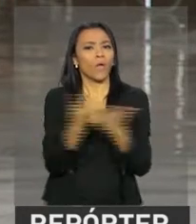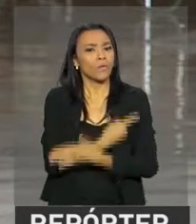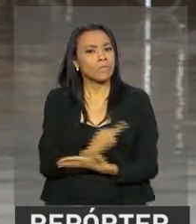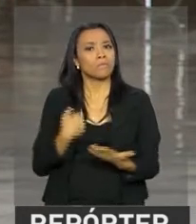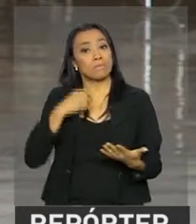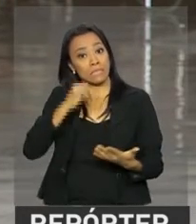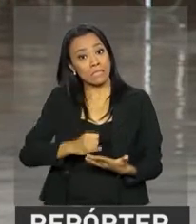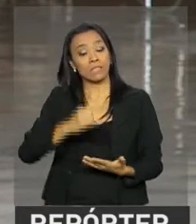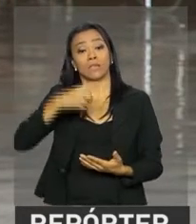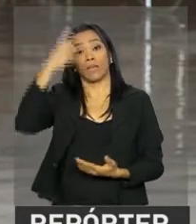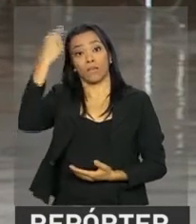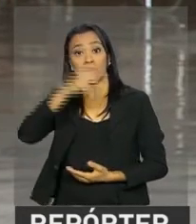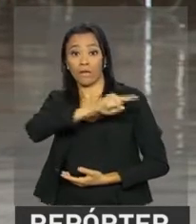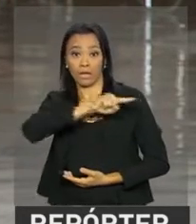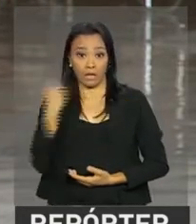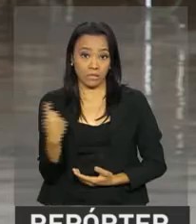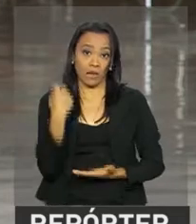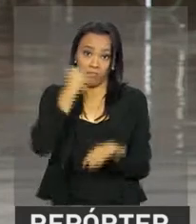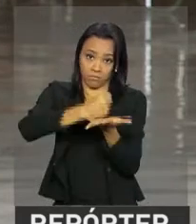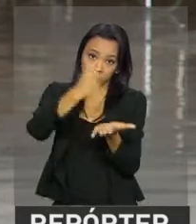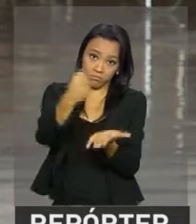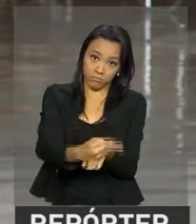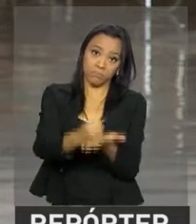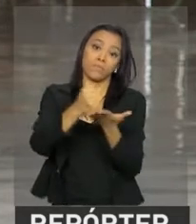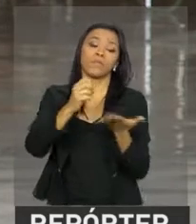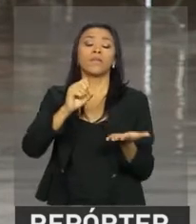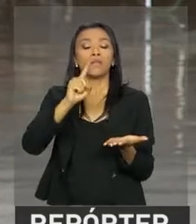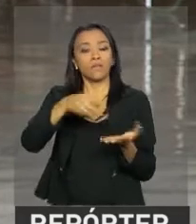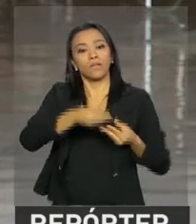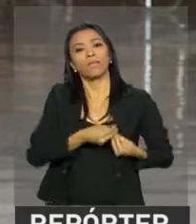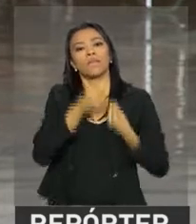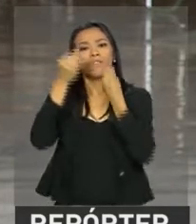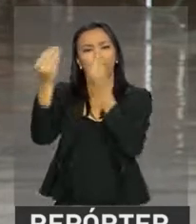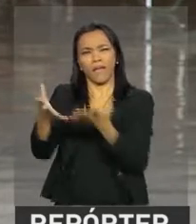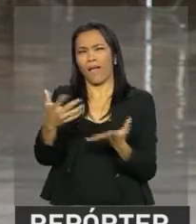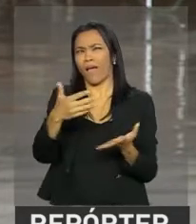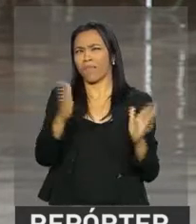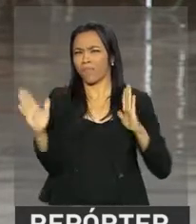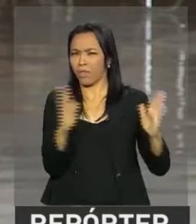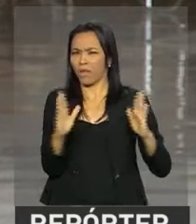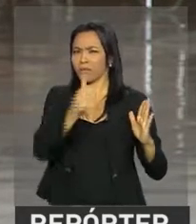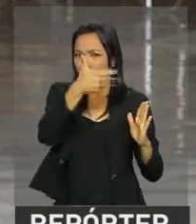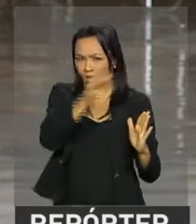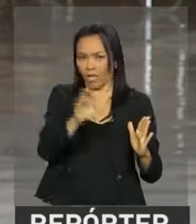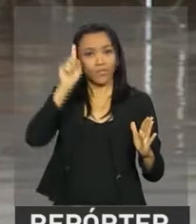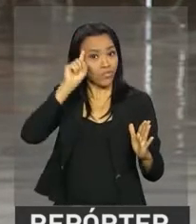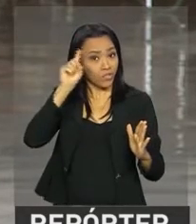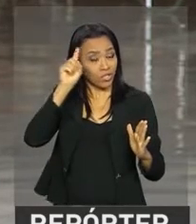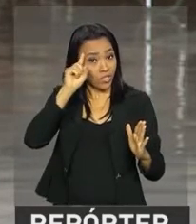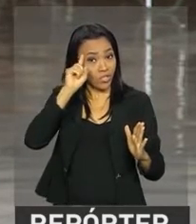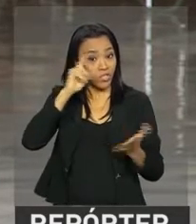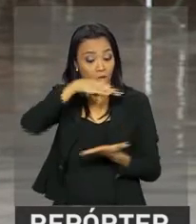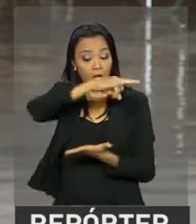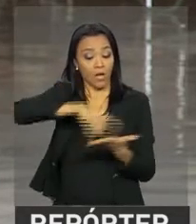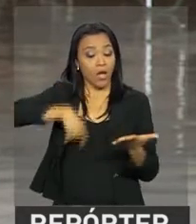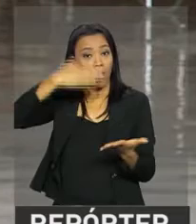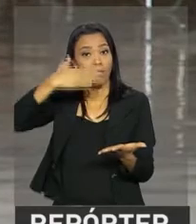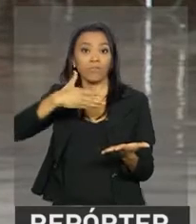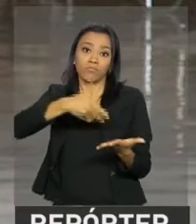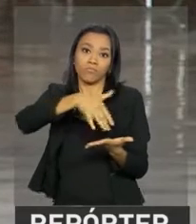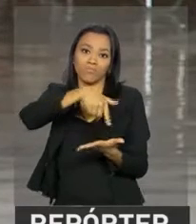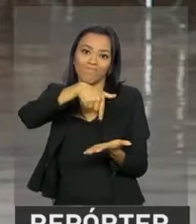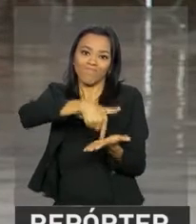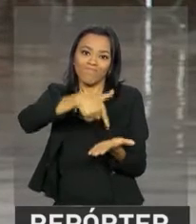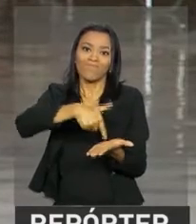desse pedido de cancelamento enviar ao usuário em até dez dias um comprovante de do pedido de cancelamento neste momento